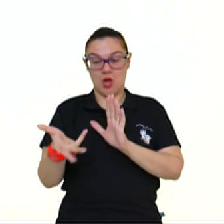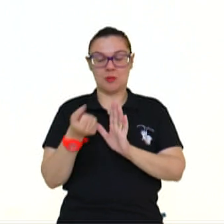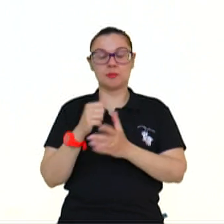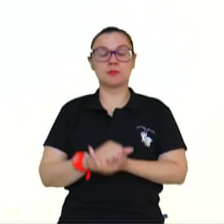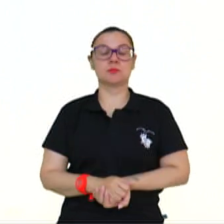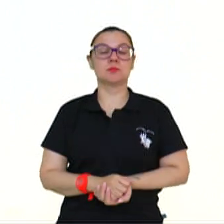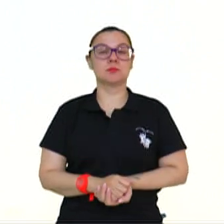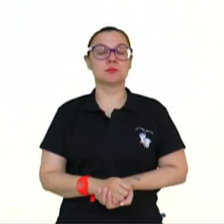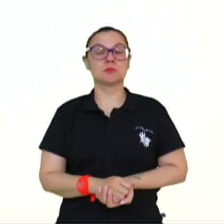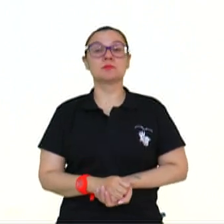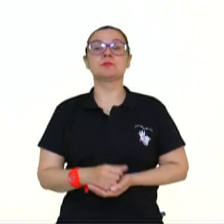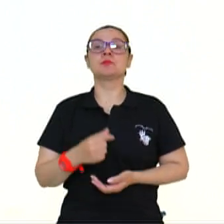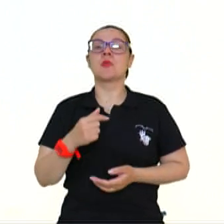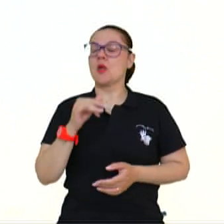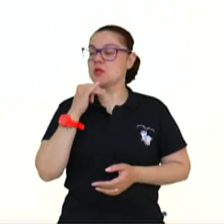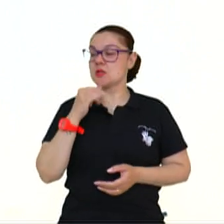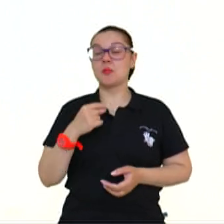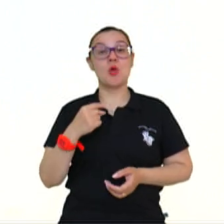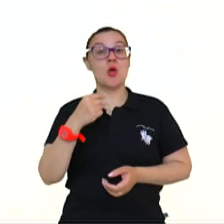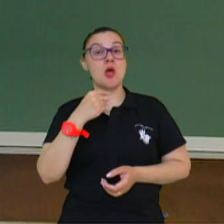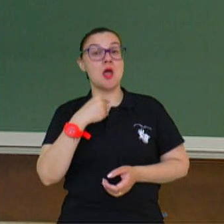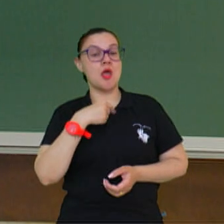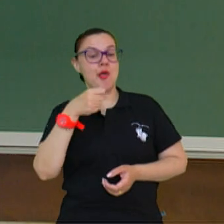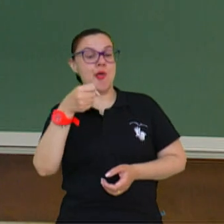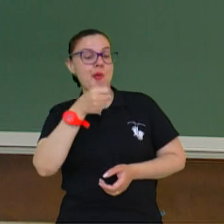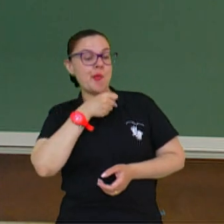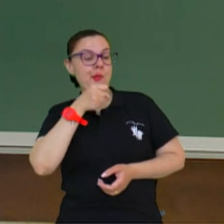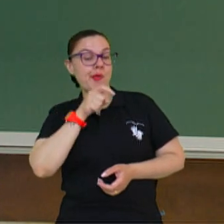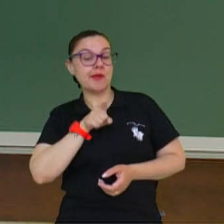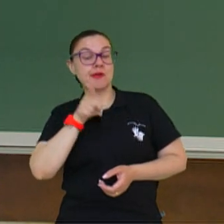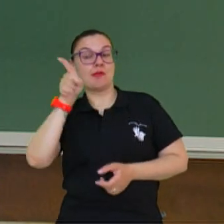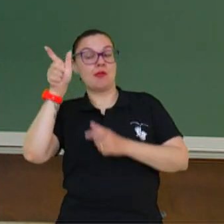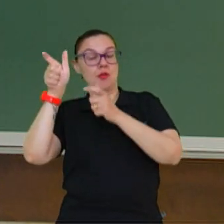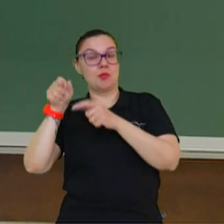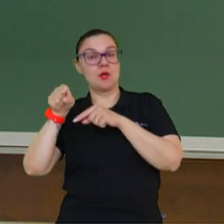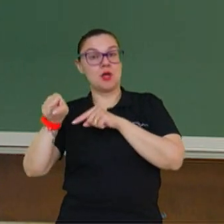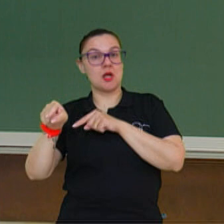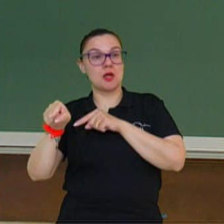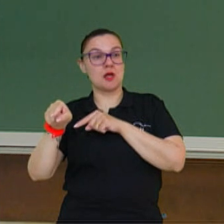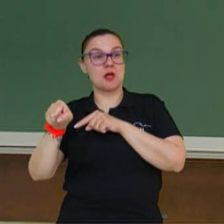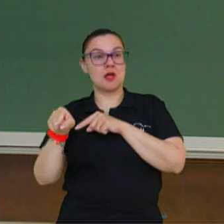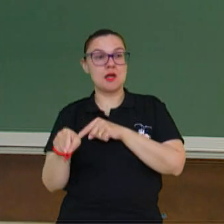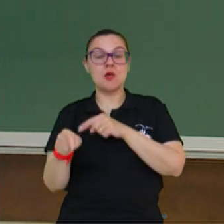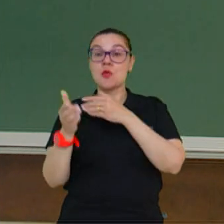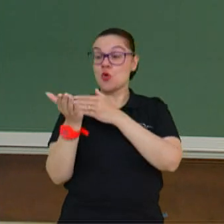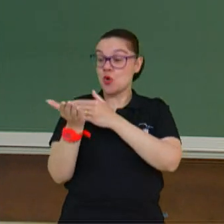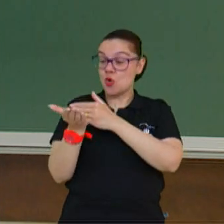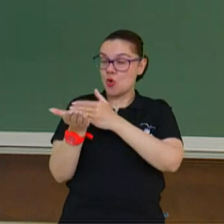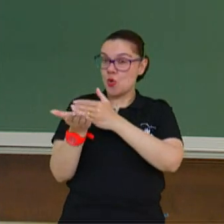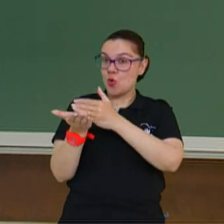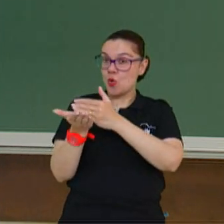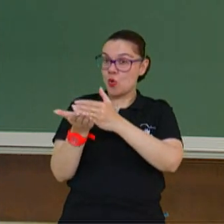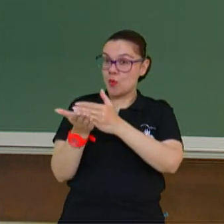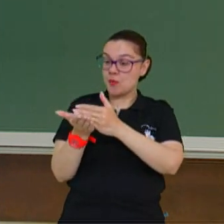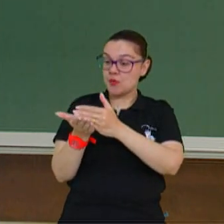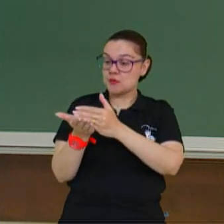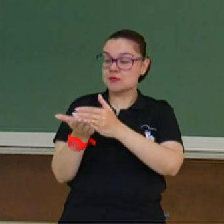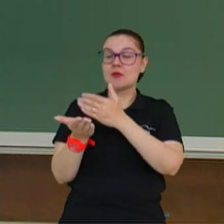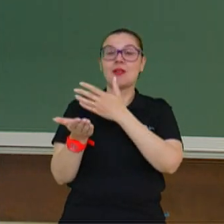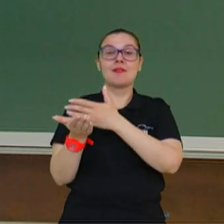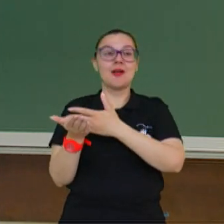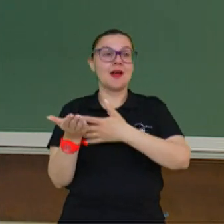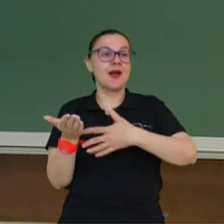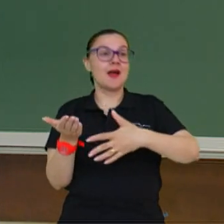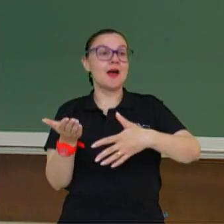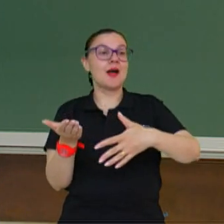exemplo, se eu falo para vocês assim, eu cantava naquele local. É uma ação que começa, ela tem um começo, mas ela se